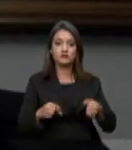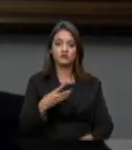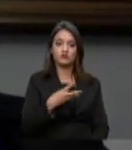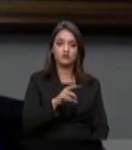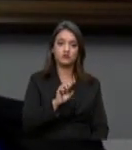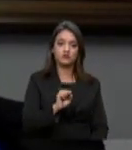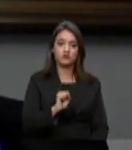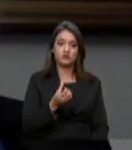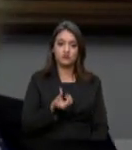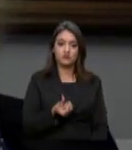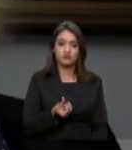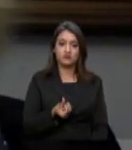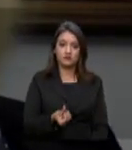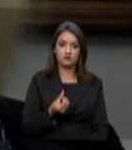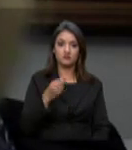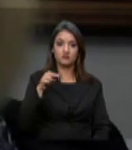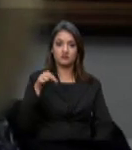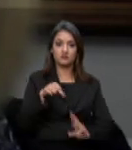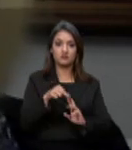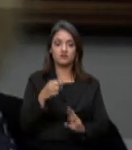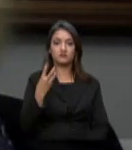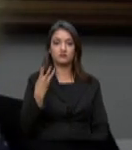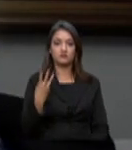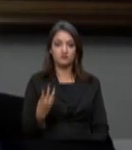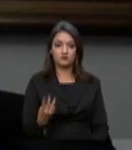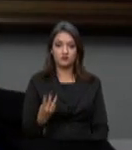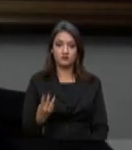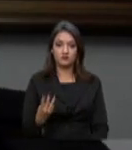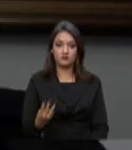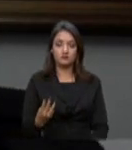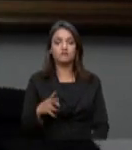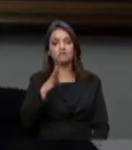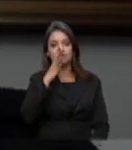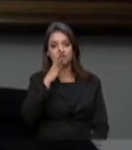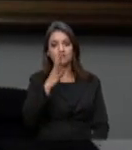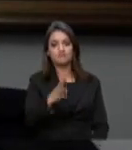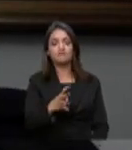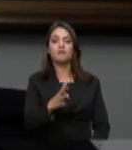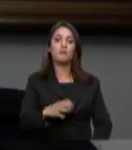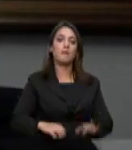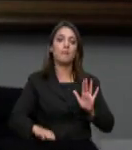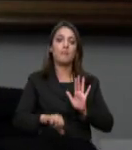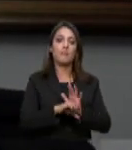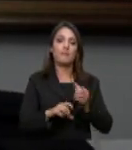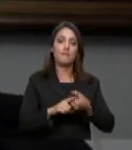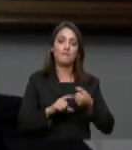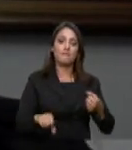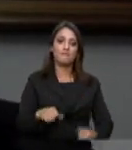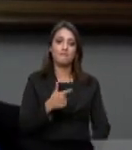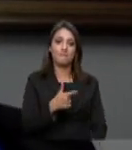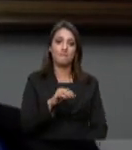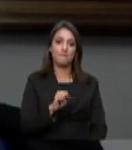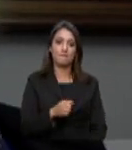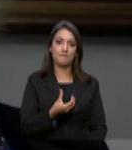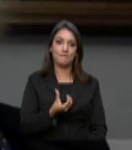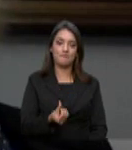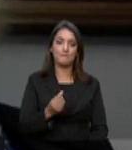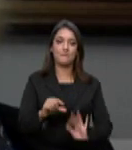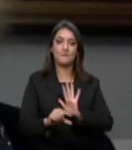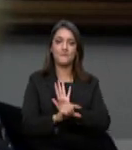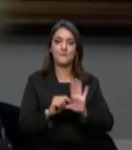386 inciso 3 do CP da acusação pelo crime do artigo 286